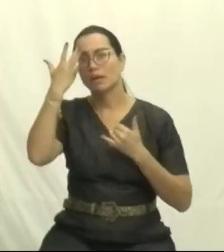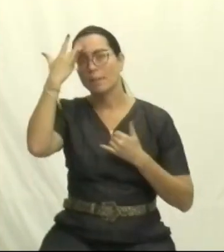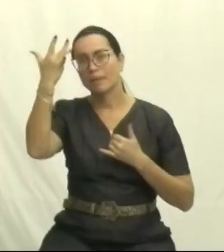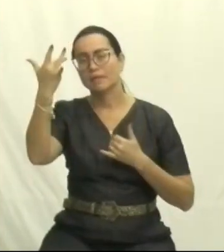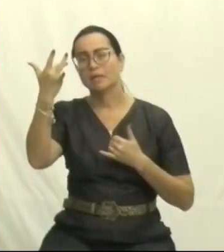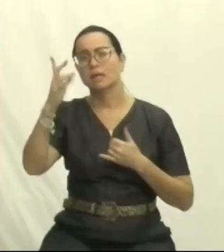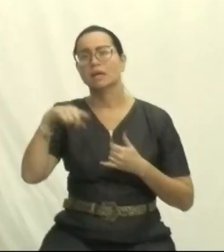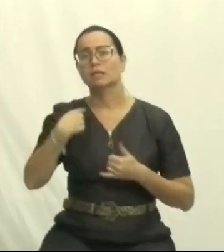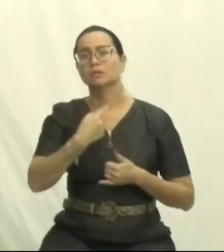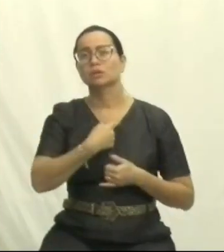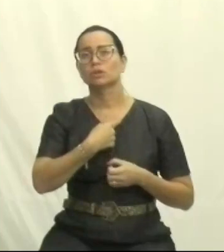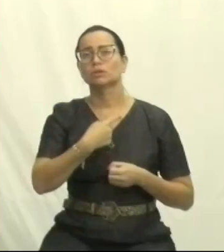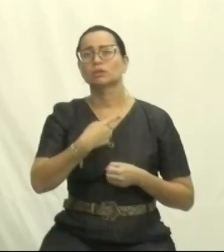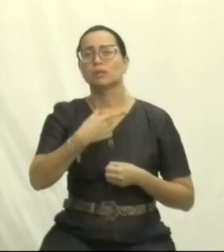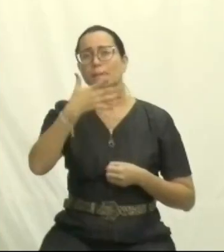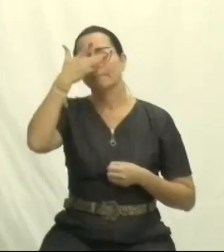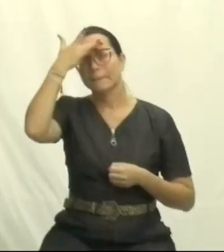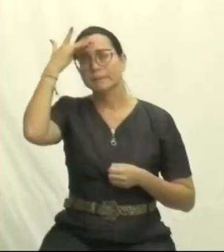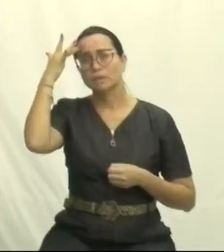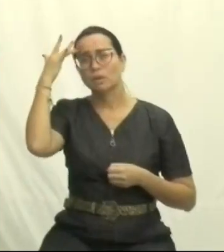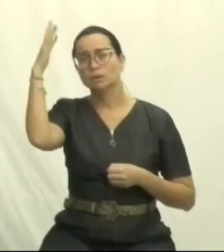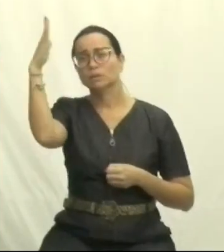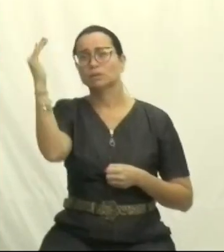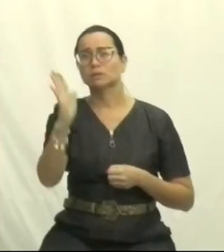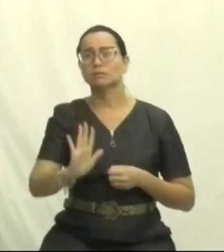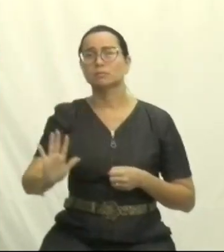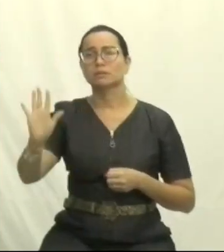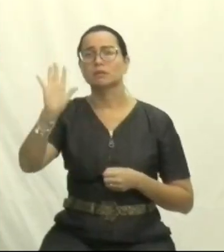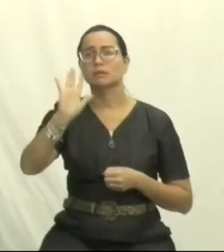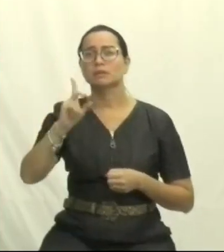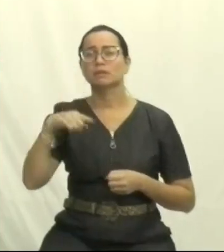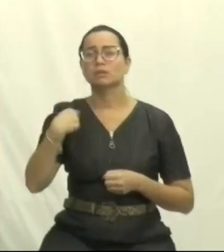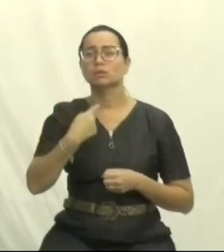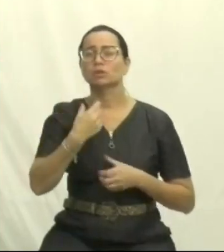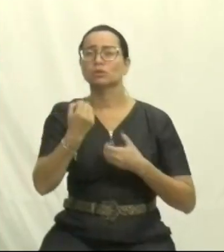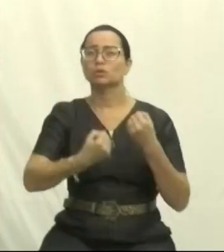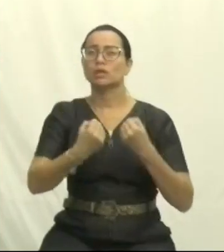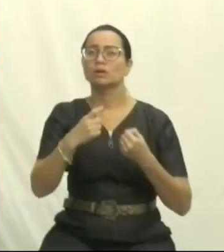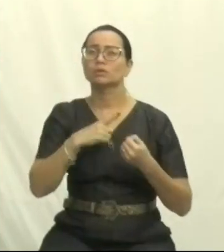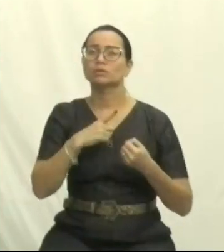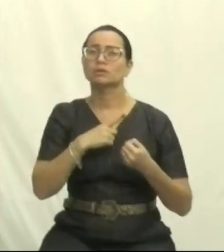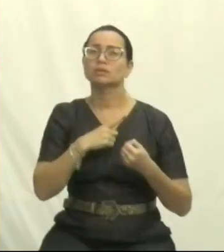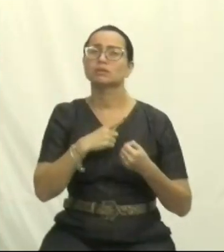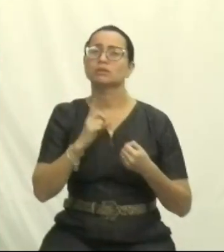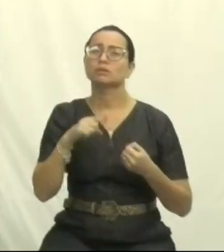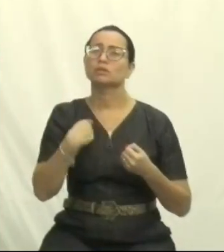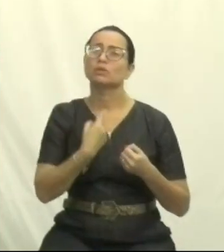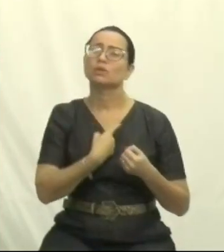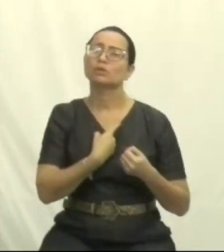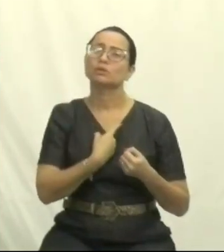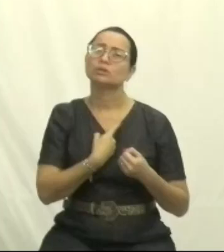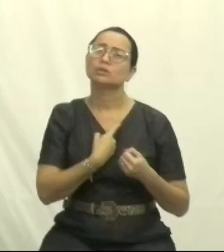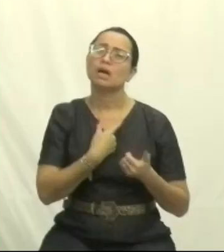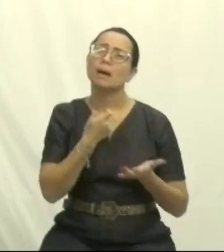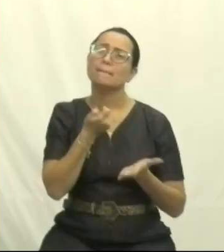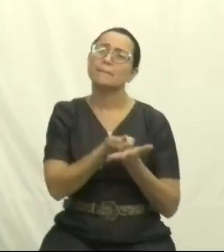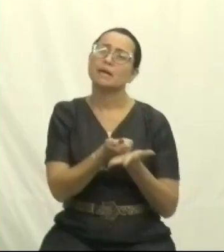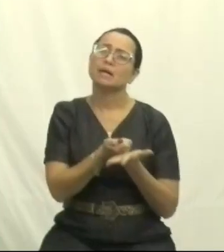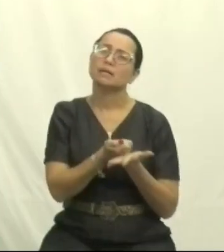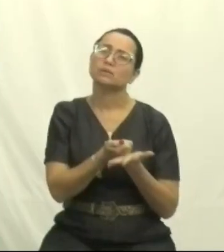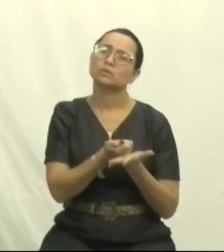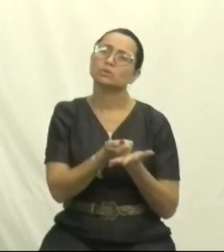que somos cidadãos brasileiros, que temos nossos carros, mais uma vez vamos estar aí pagando